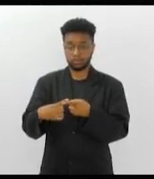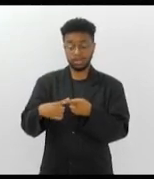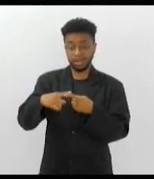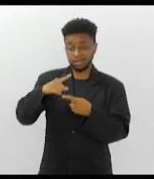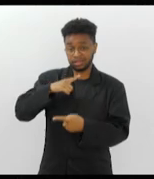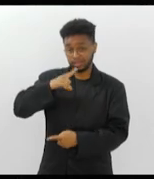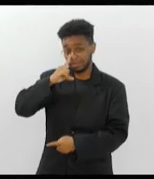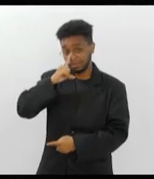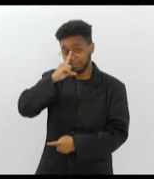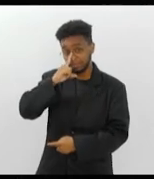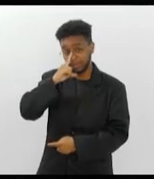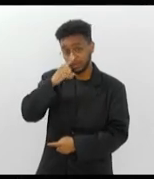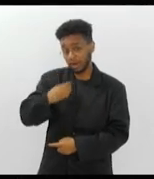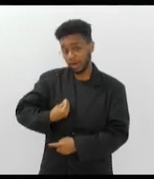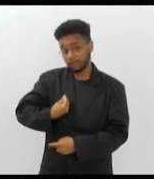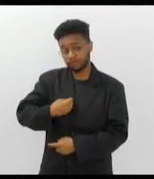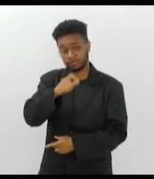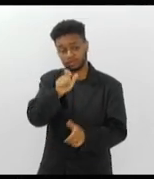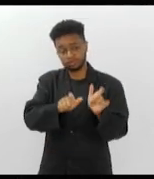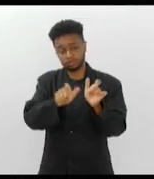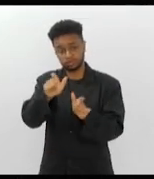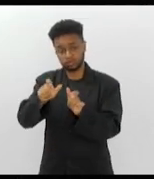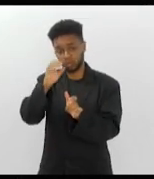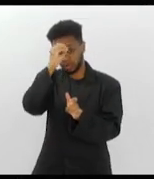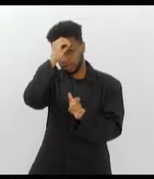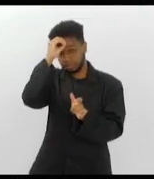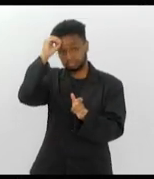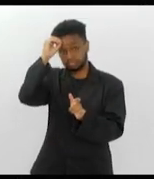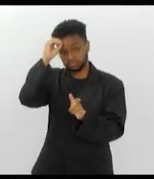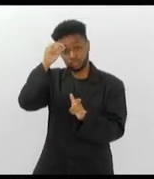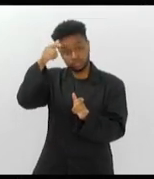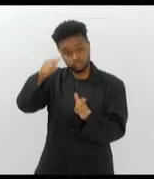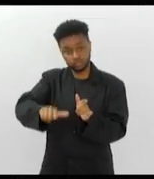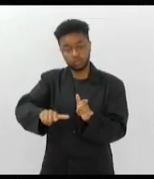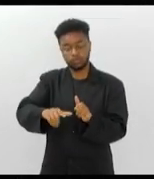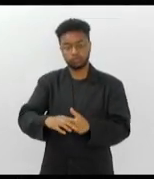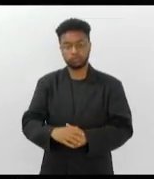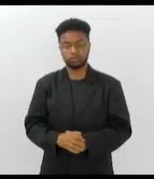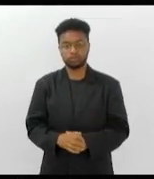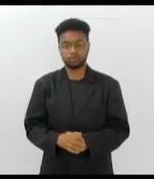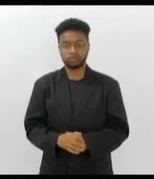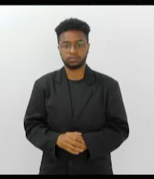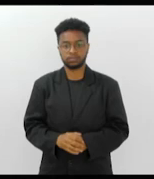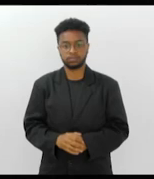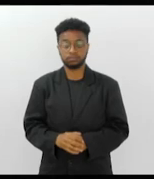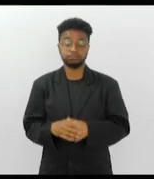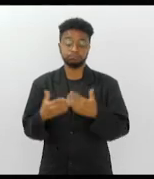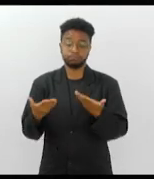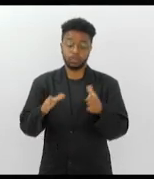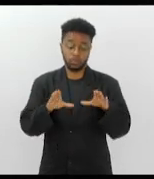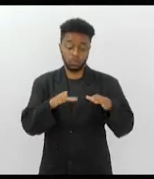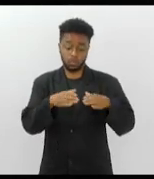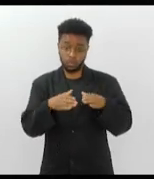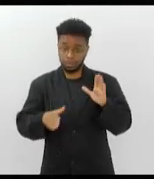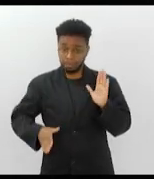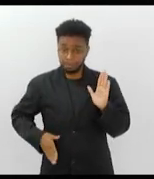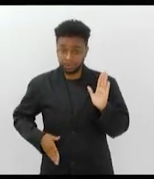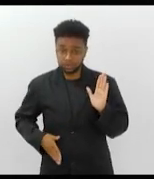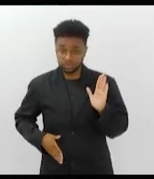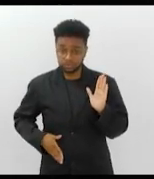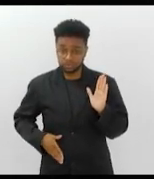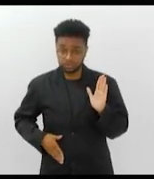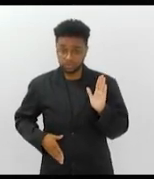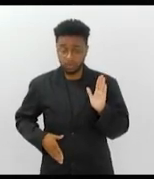vida dos inocentes, mais uma vez. E a bandidagem não para